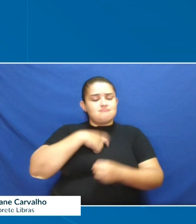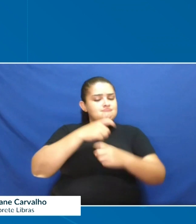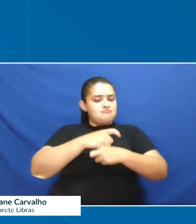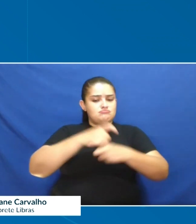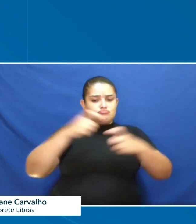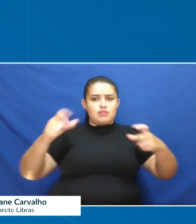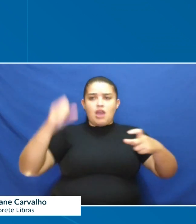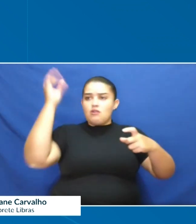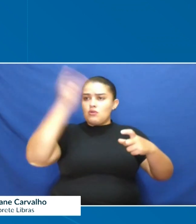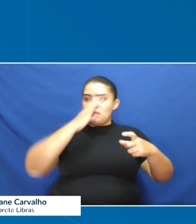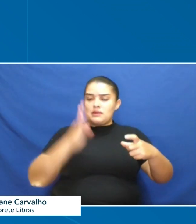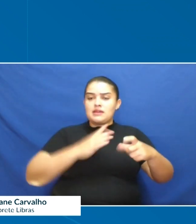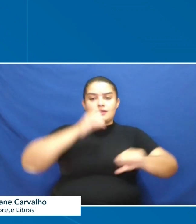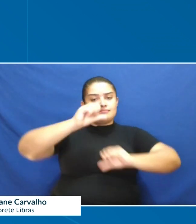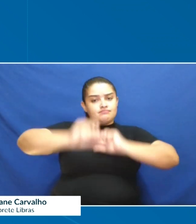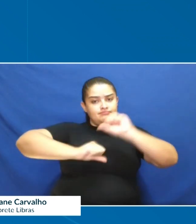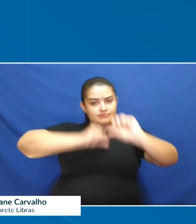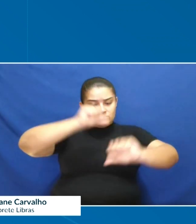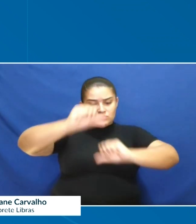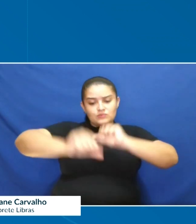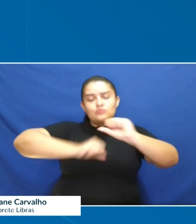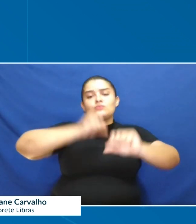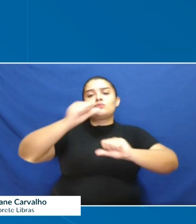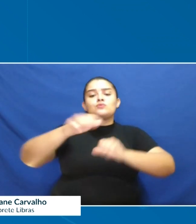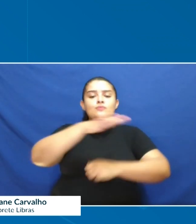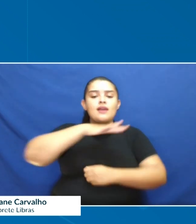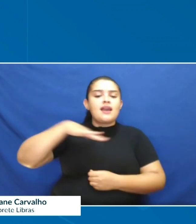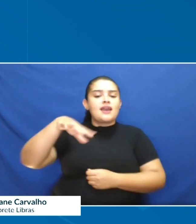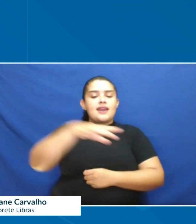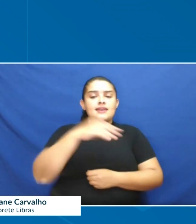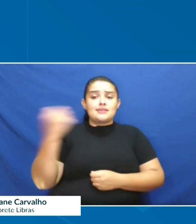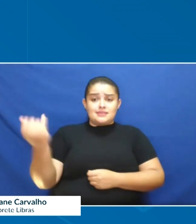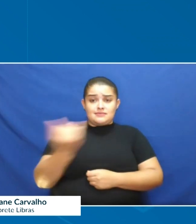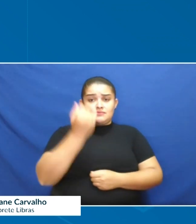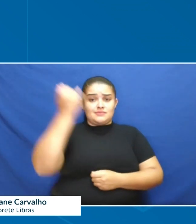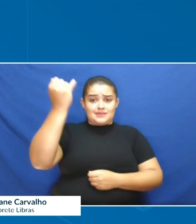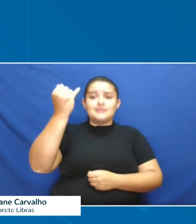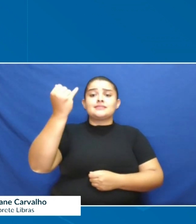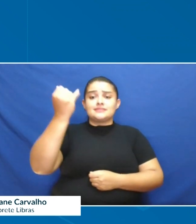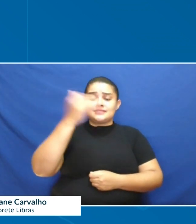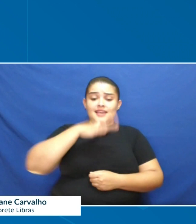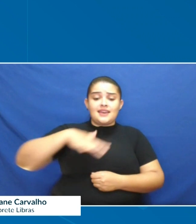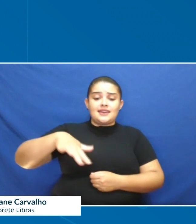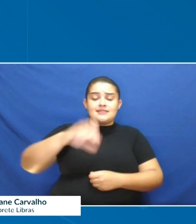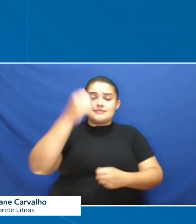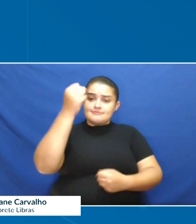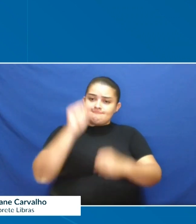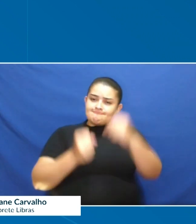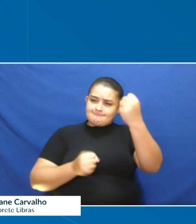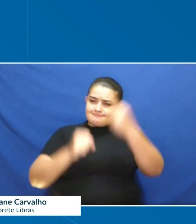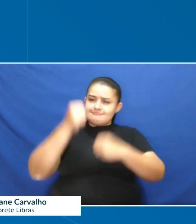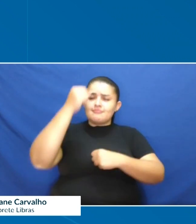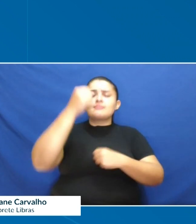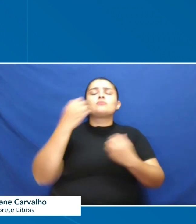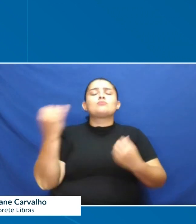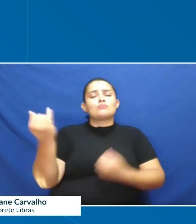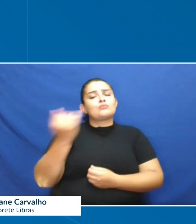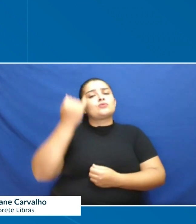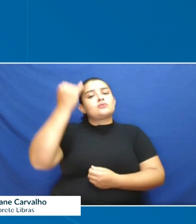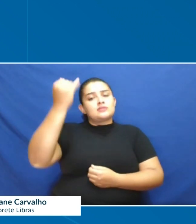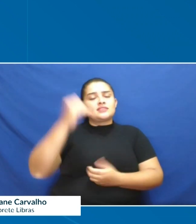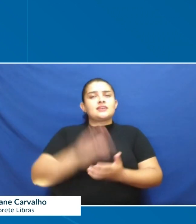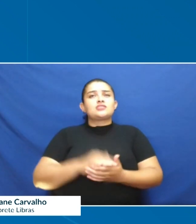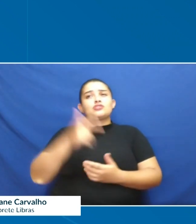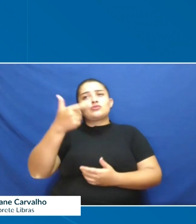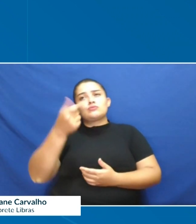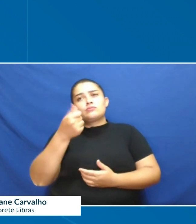se transformando em um setor importante, esse setor da indústria estava se tornando bem importante, e de 2010